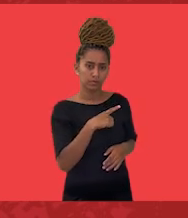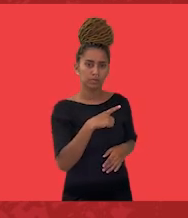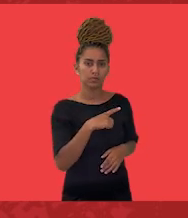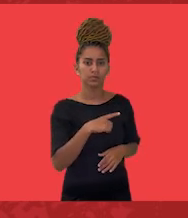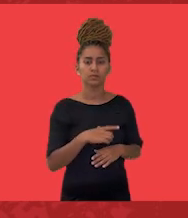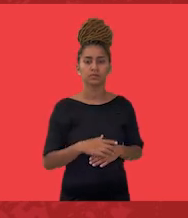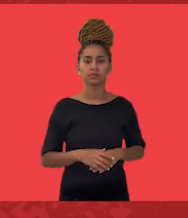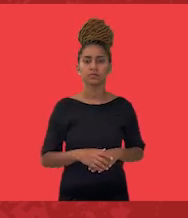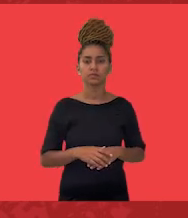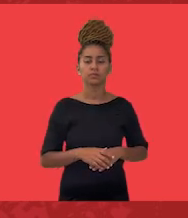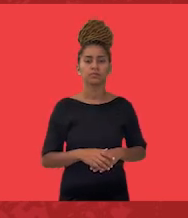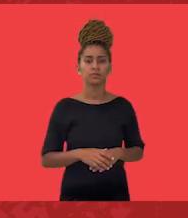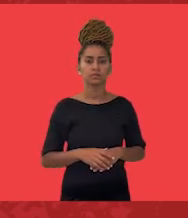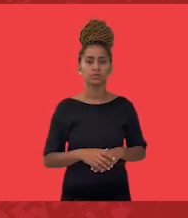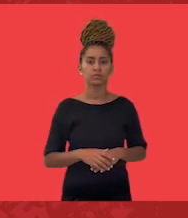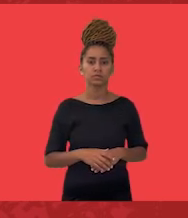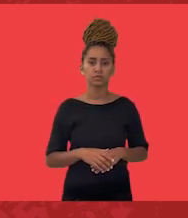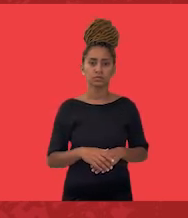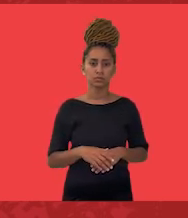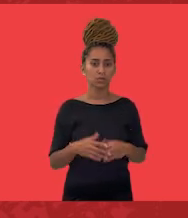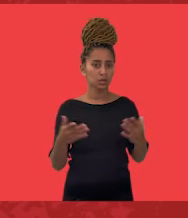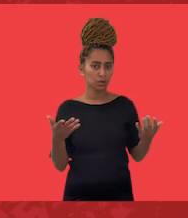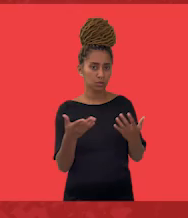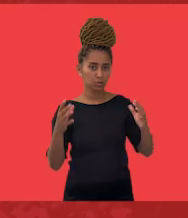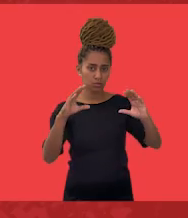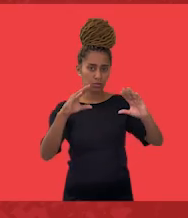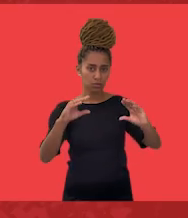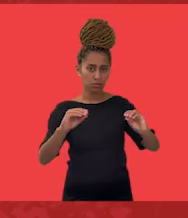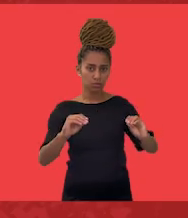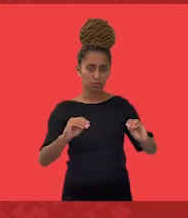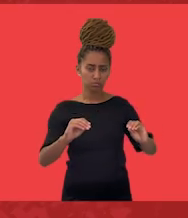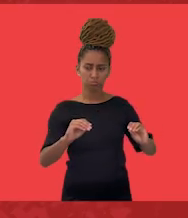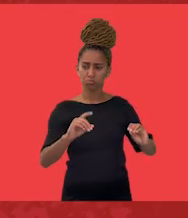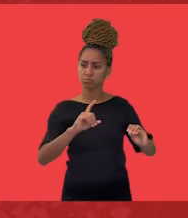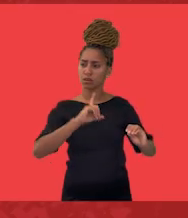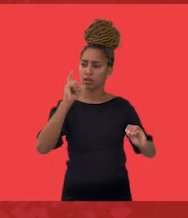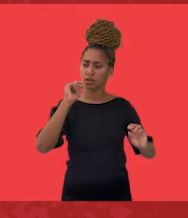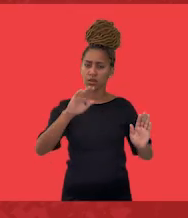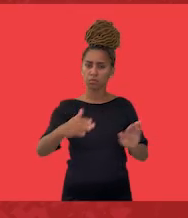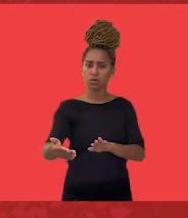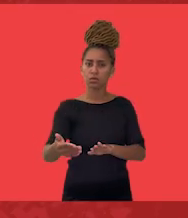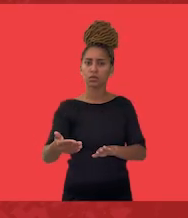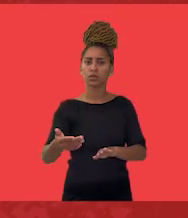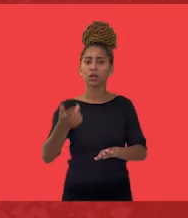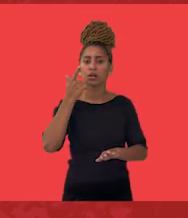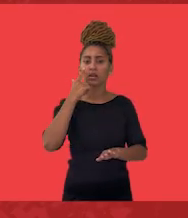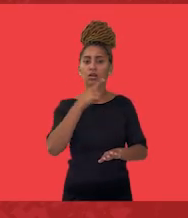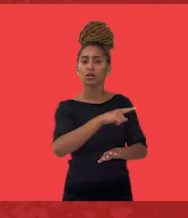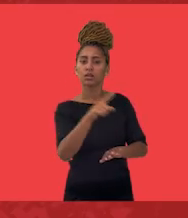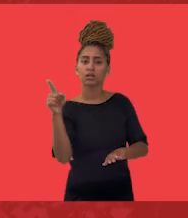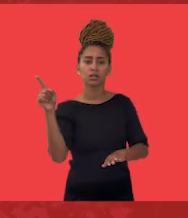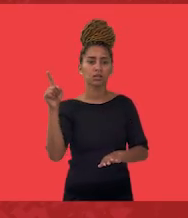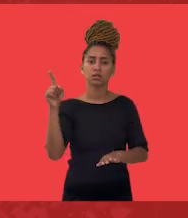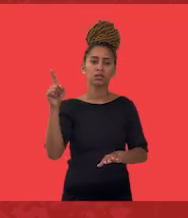Eclipse. Enquanto aguardo o avermelhar da lua, o desejo é projétil de uma roleta